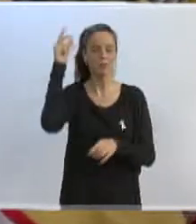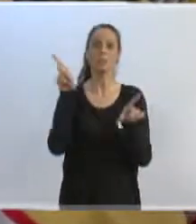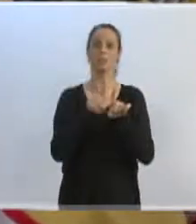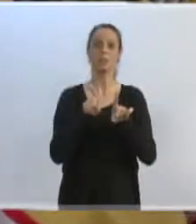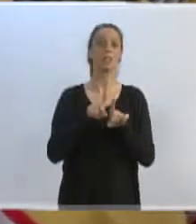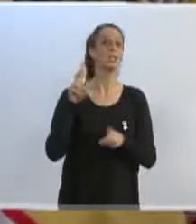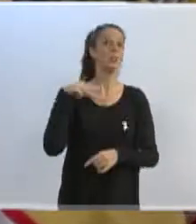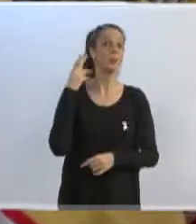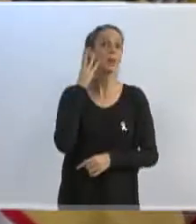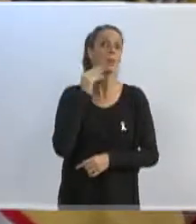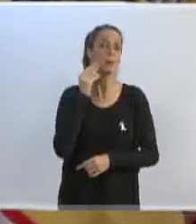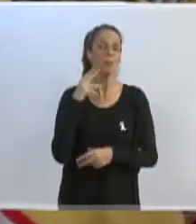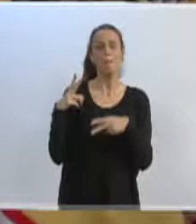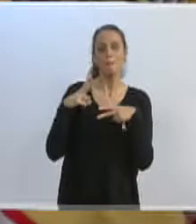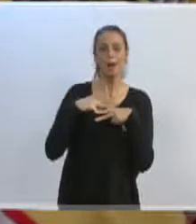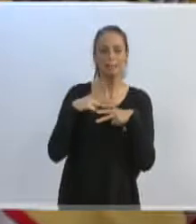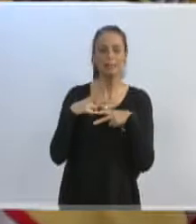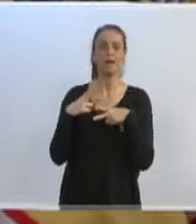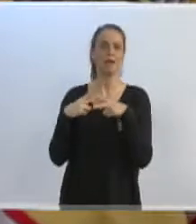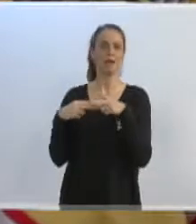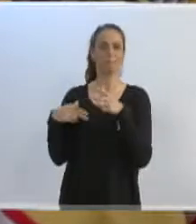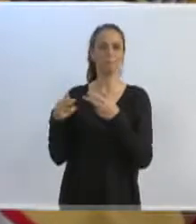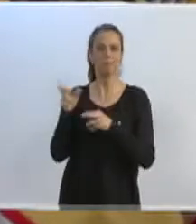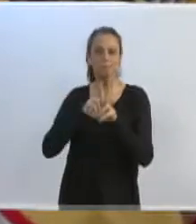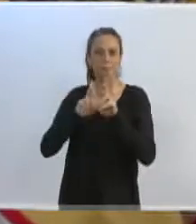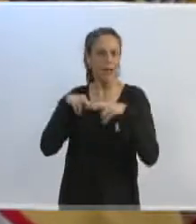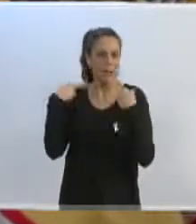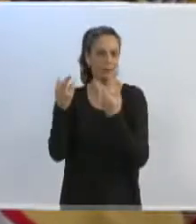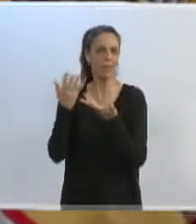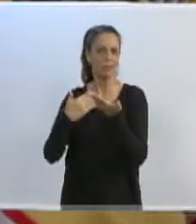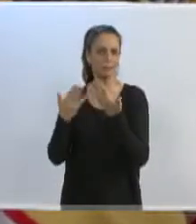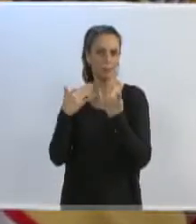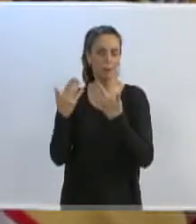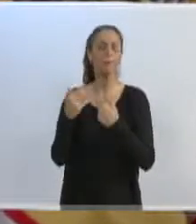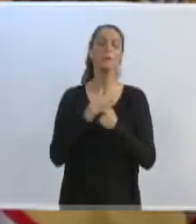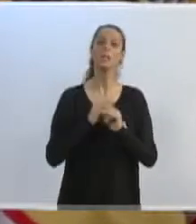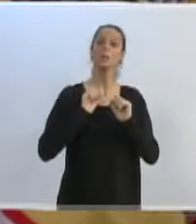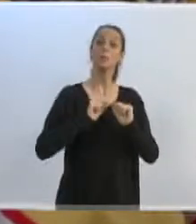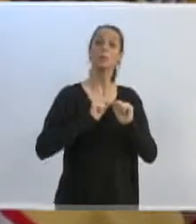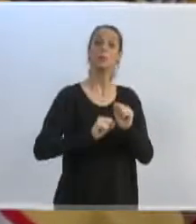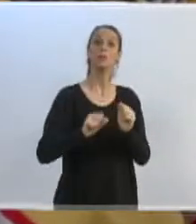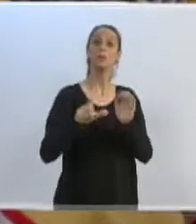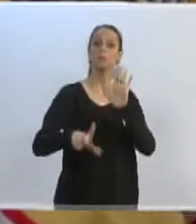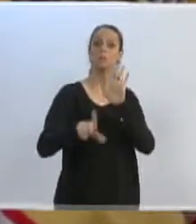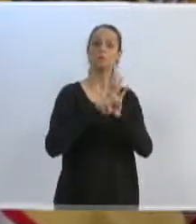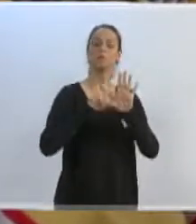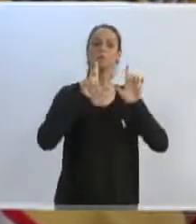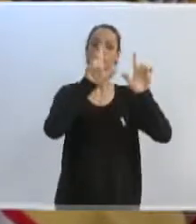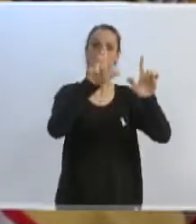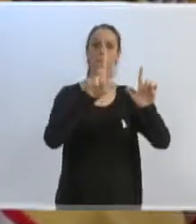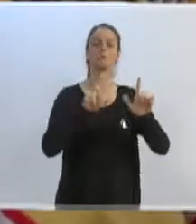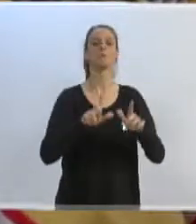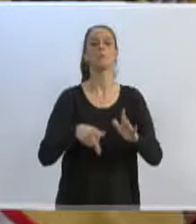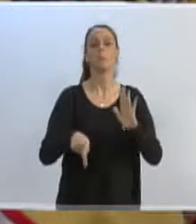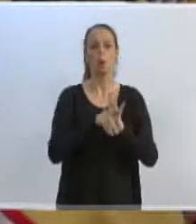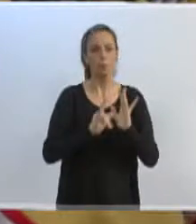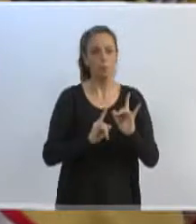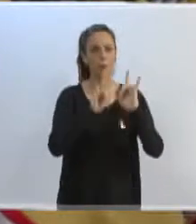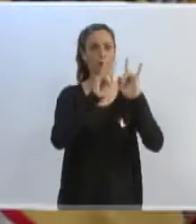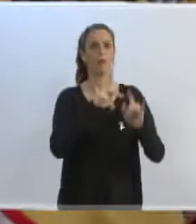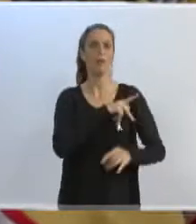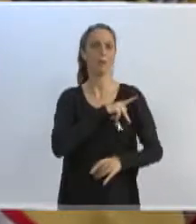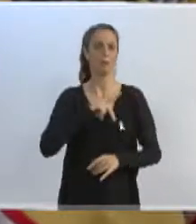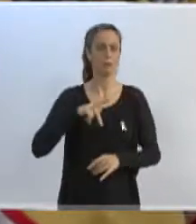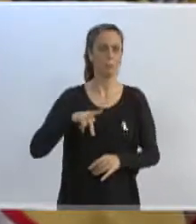vereador Gilson Off, né, de repente a gente possivelmente poderia fixar isso em repartições públicas